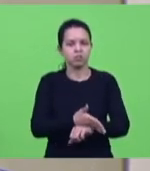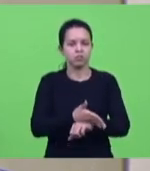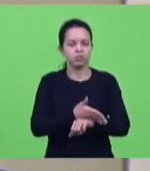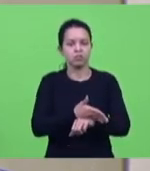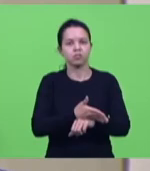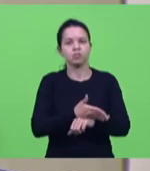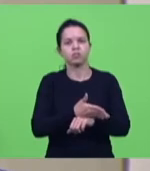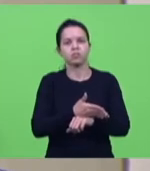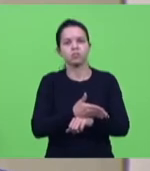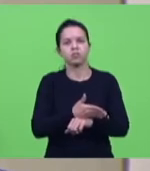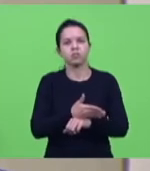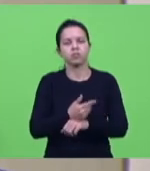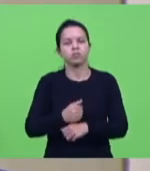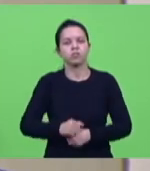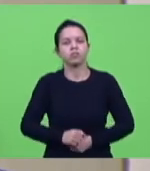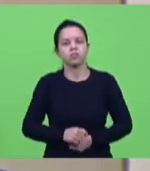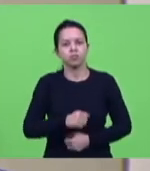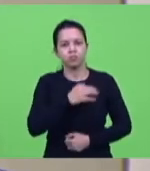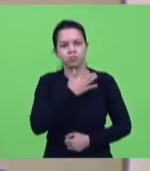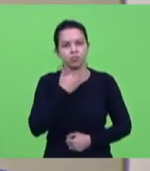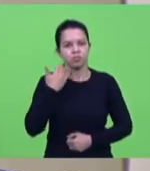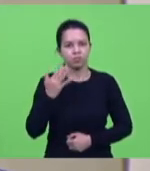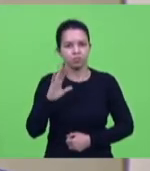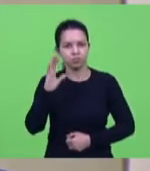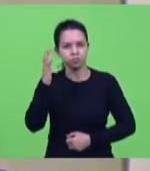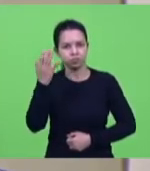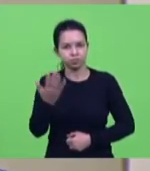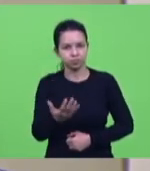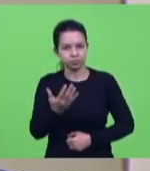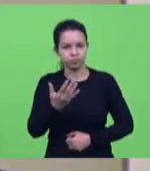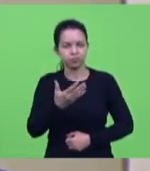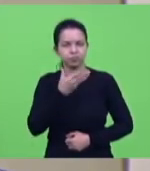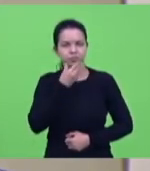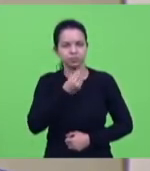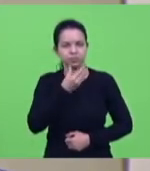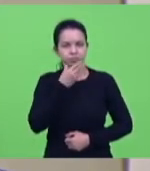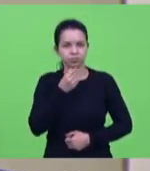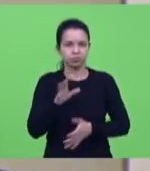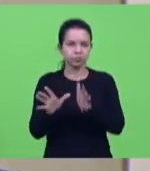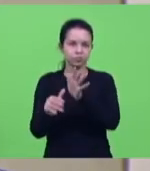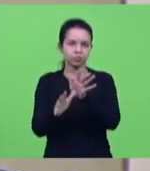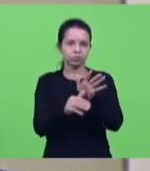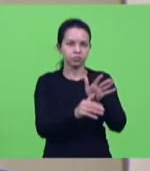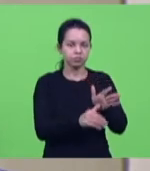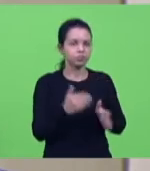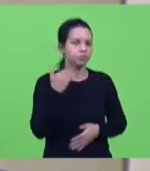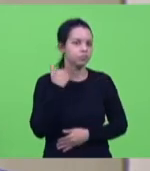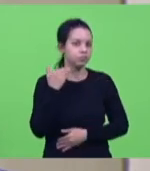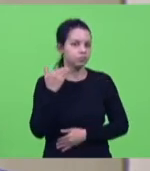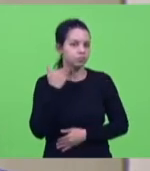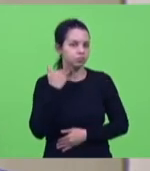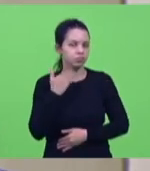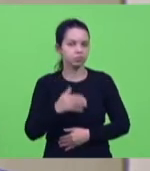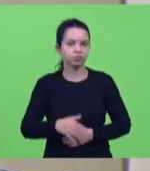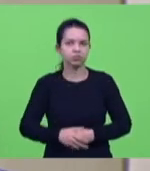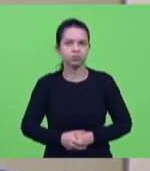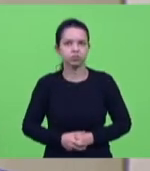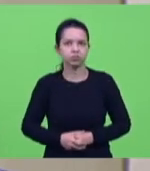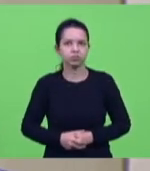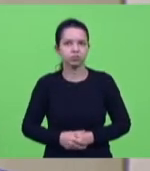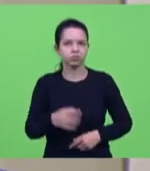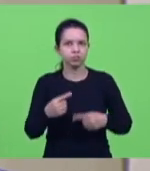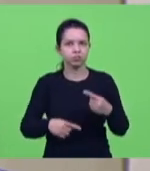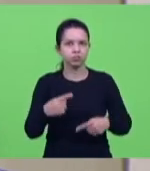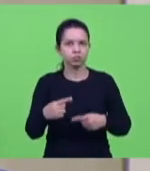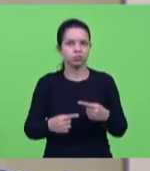indivíduo investigado por roubo a banco e homicídio. Em discussão. Não havendo quem queira... Presidente. Para discutir, deputado